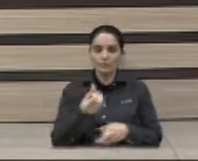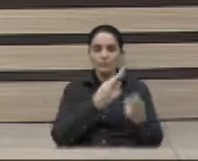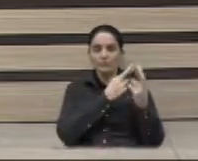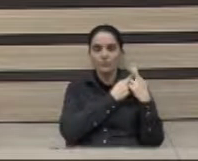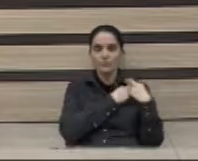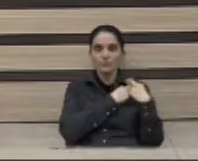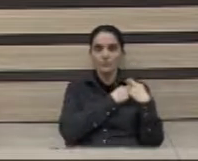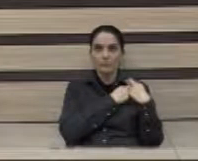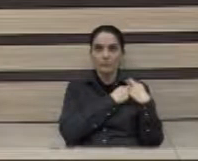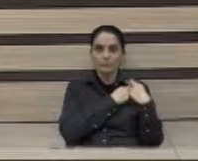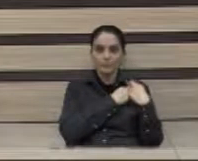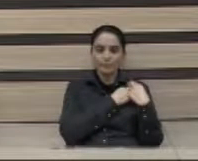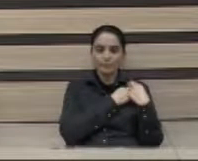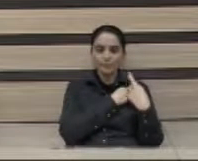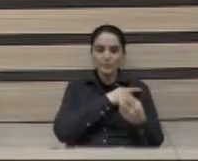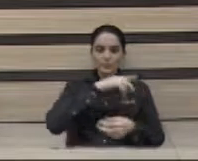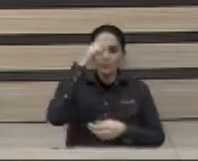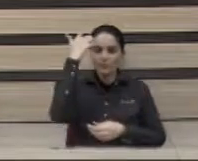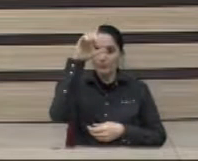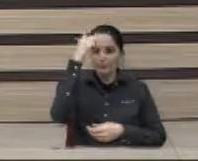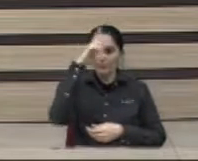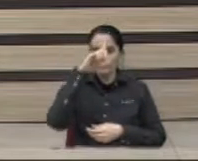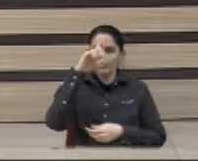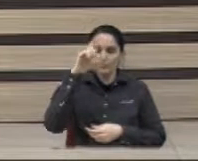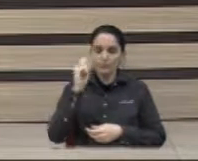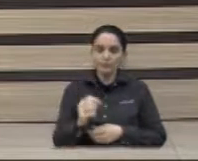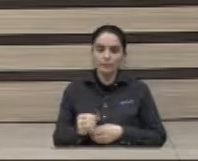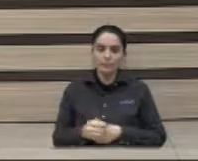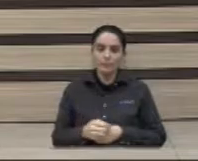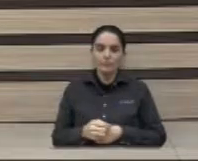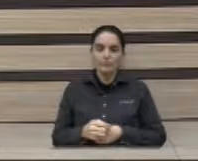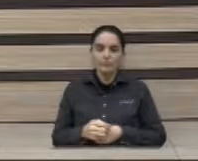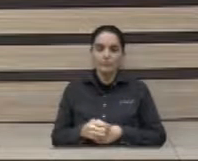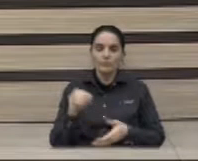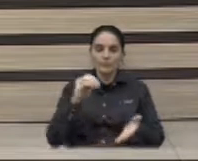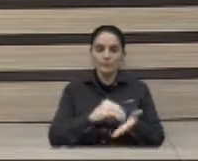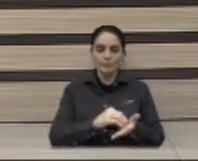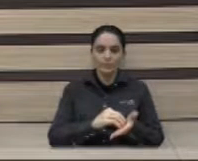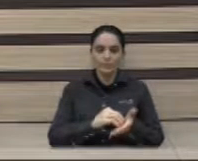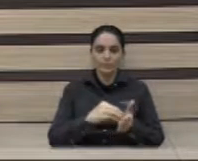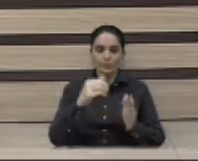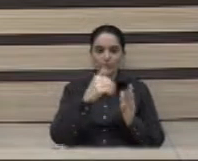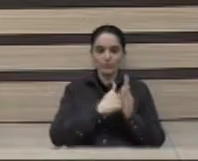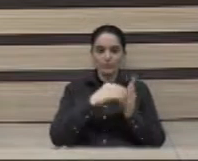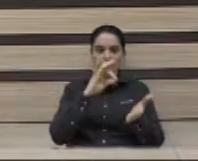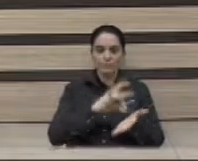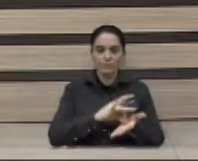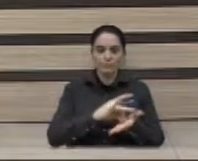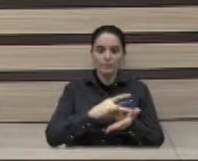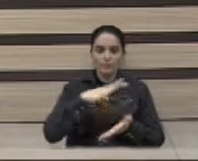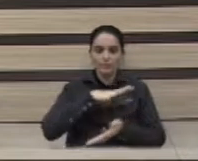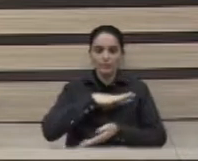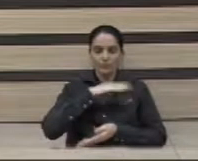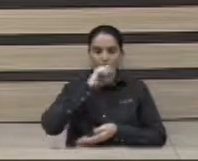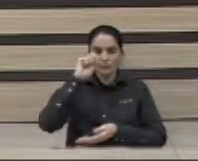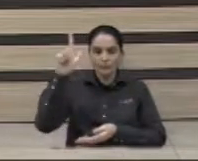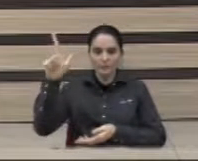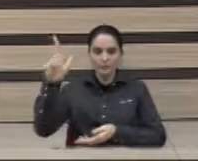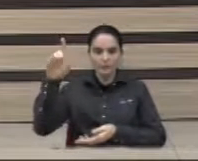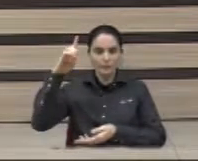133/2016, de autoria do nobre vereador Sidney Pascotto, que inclui no calendário oficial do município